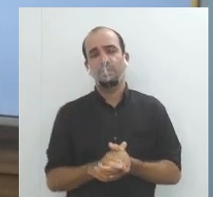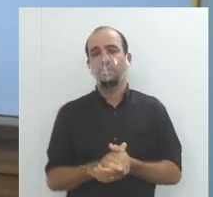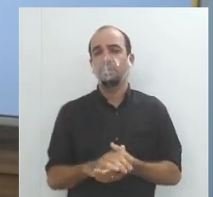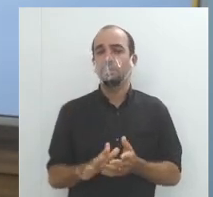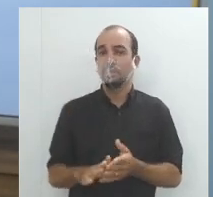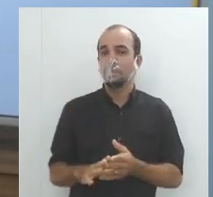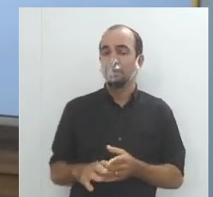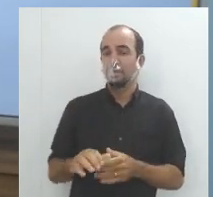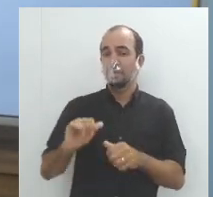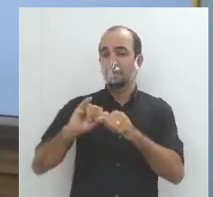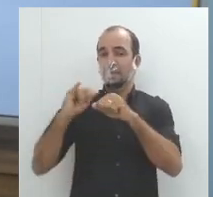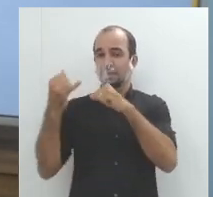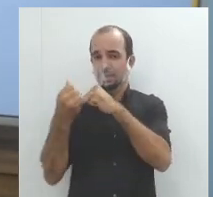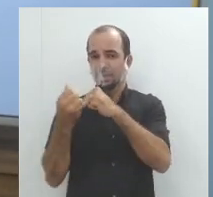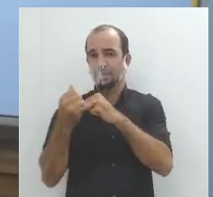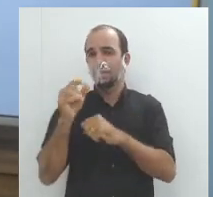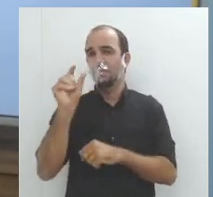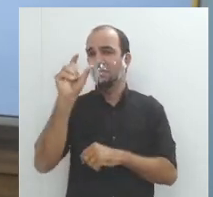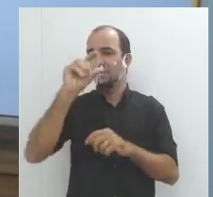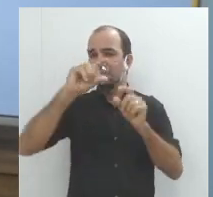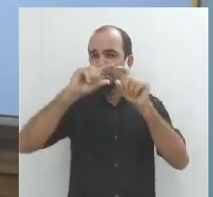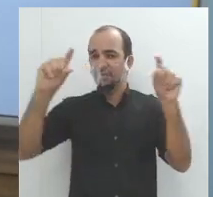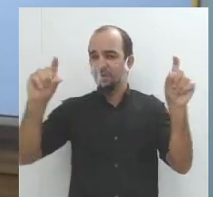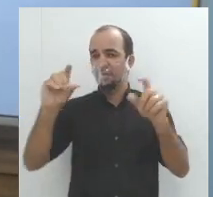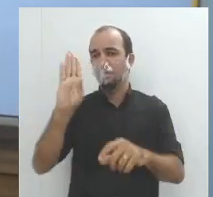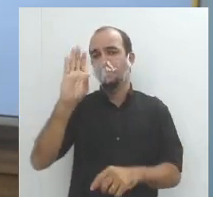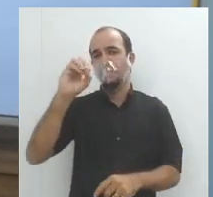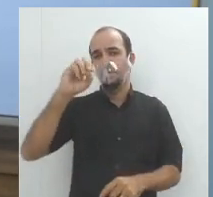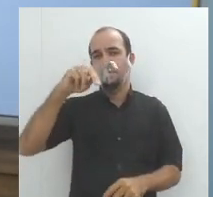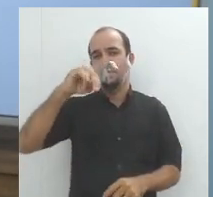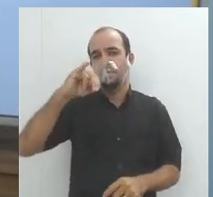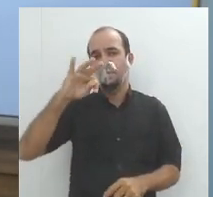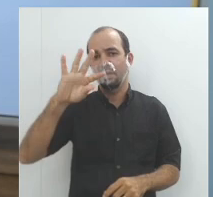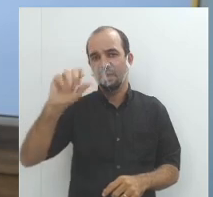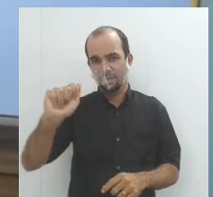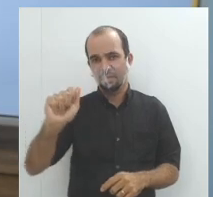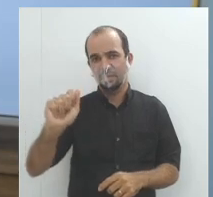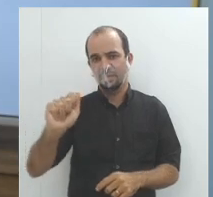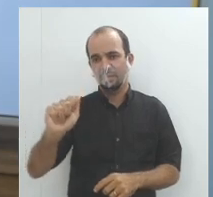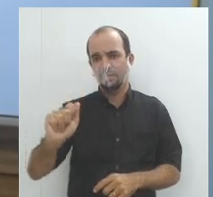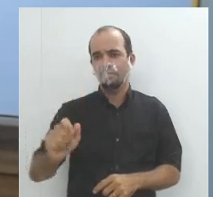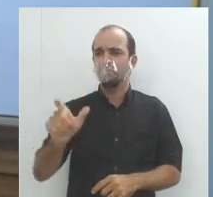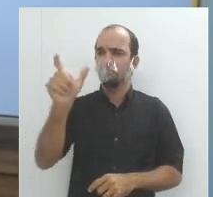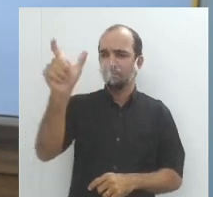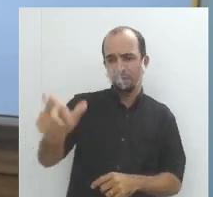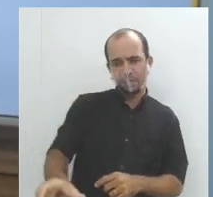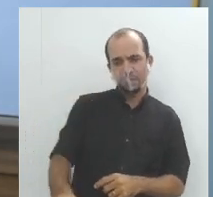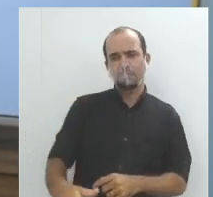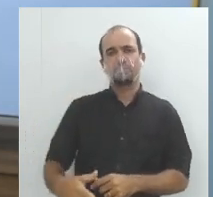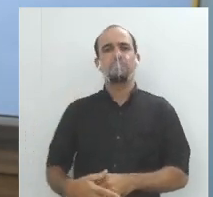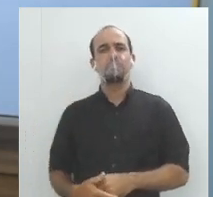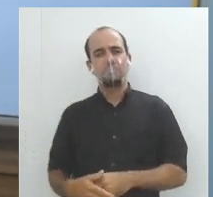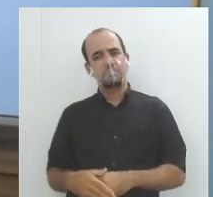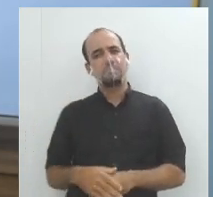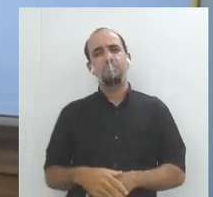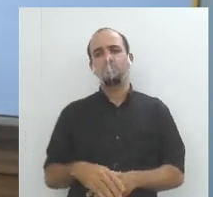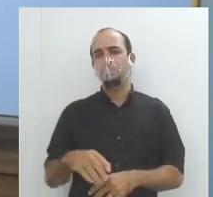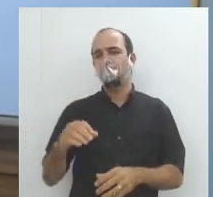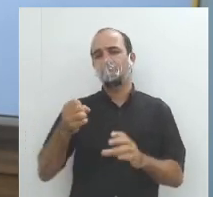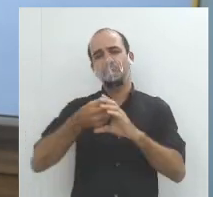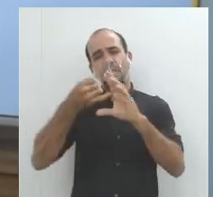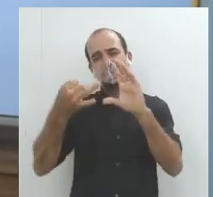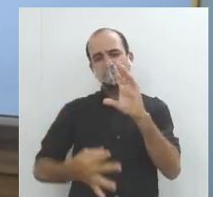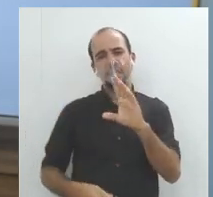adjetivo? O adjetivo é uma palavra que ela apresenta características, qualidades de um